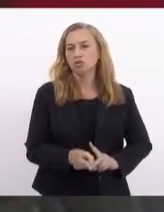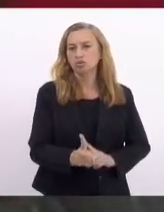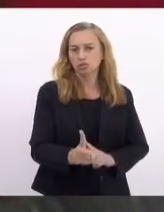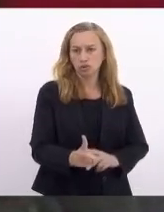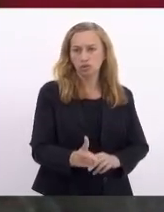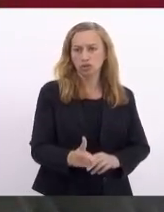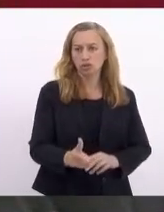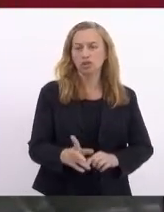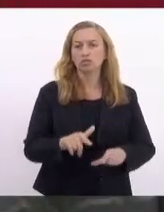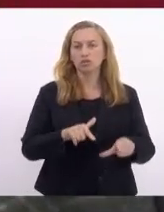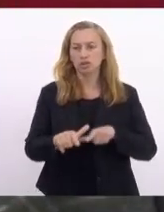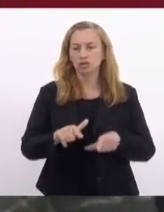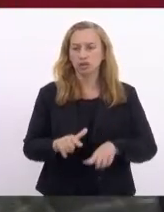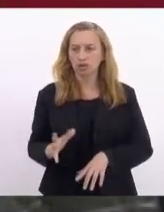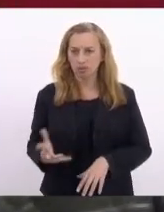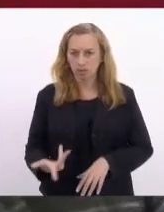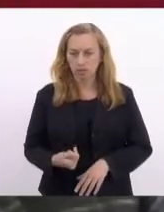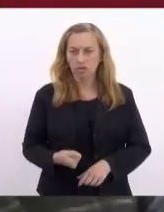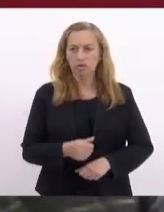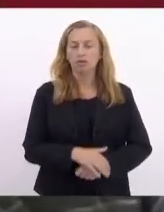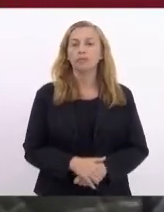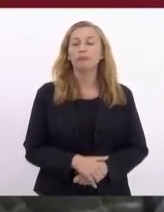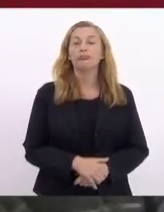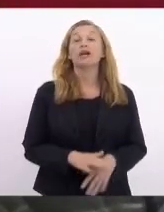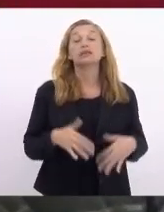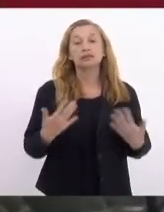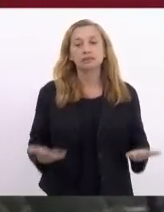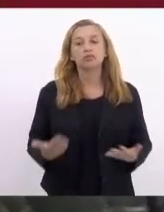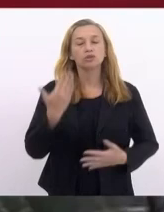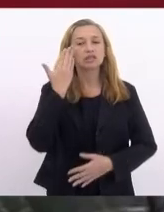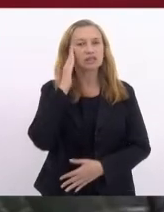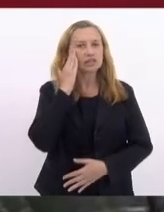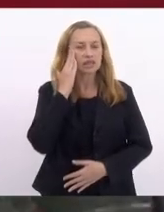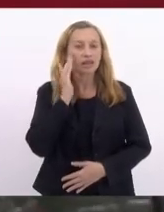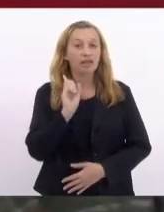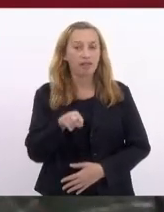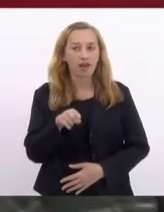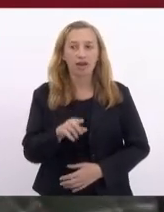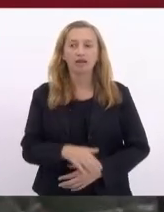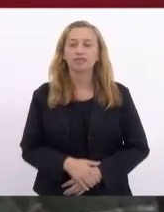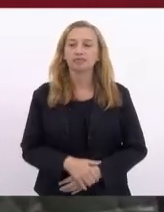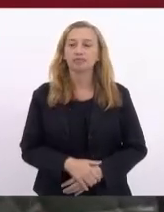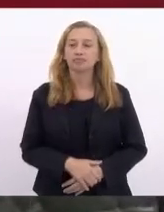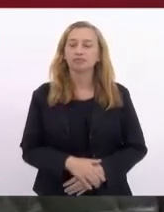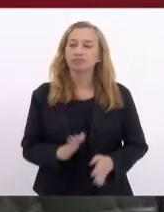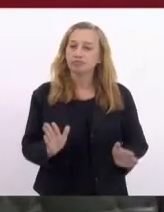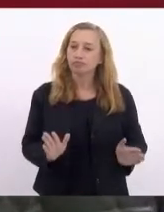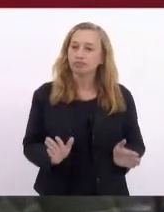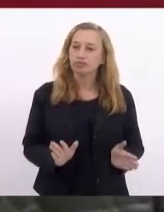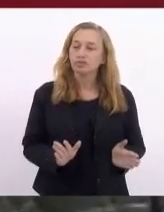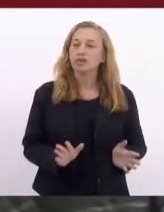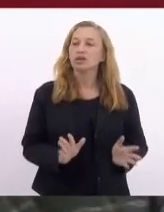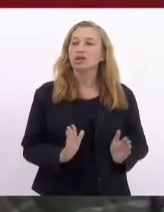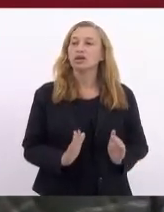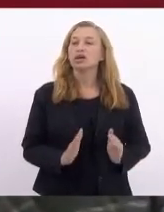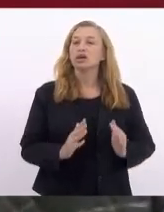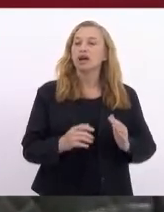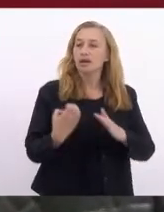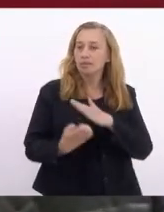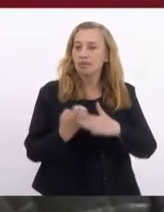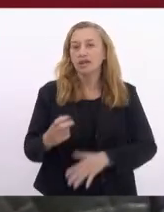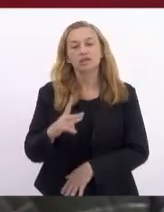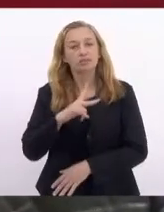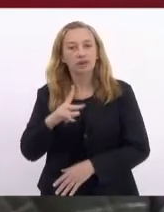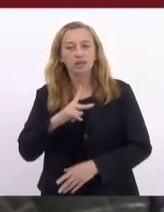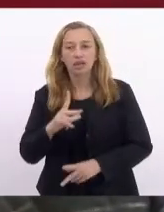prestação desse serviço. Então, a gente tem que entender, né, que a iniciativa privada tem que conduzir